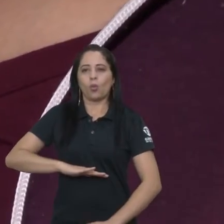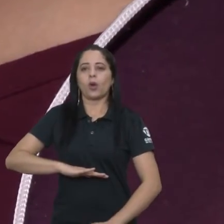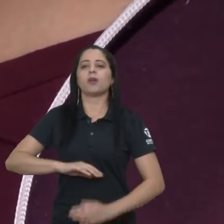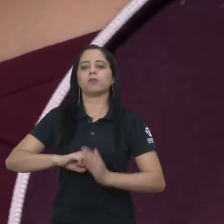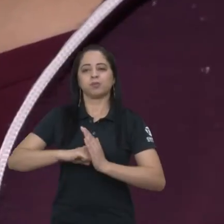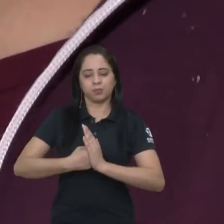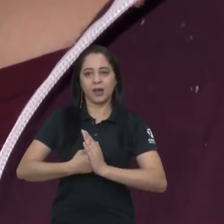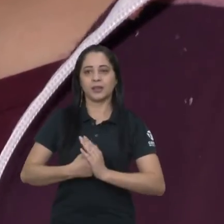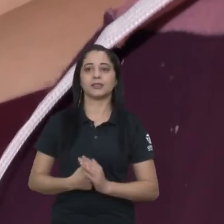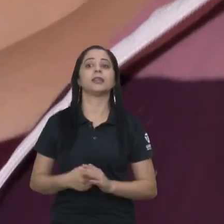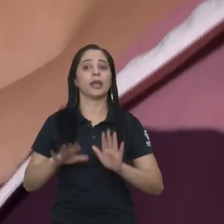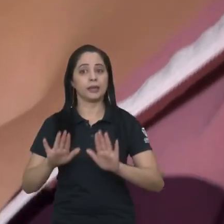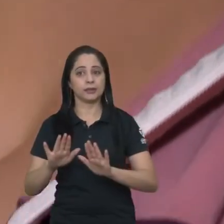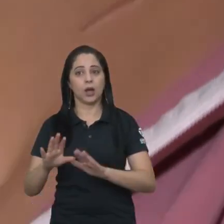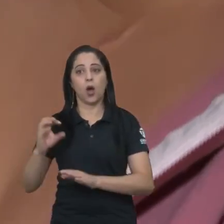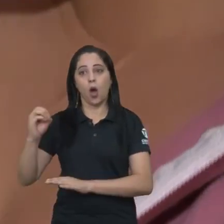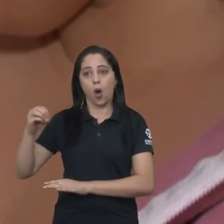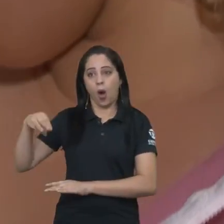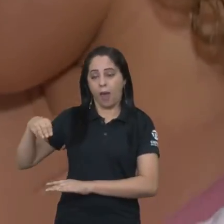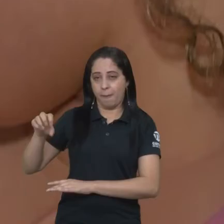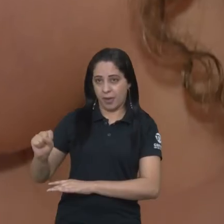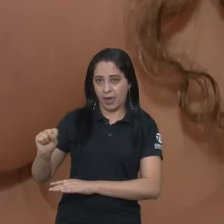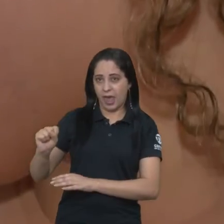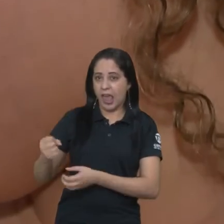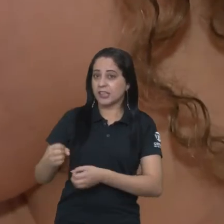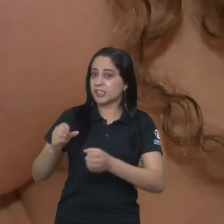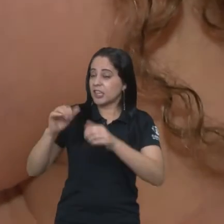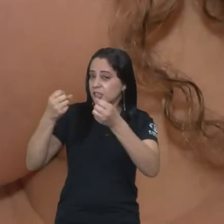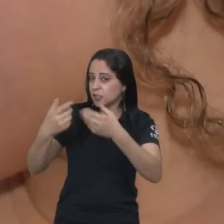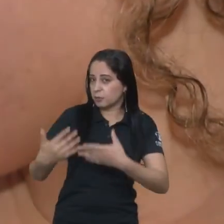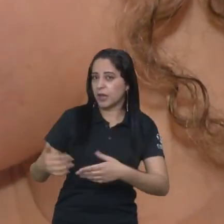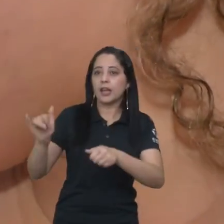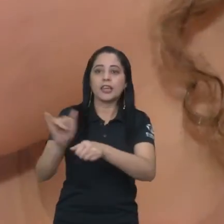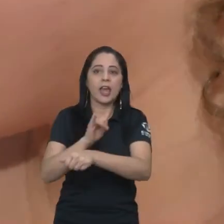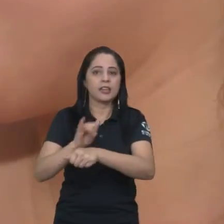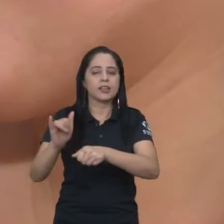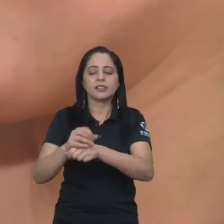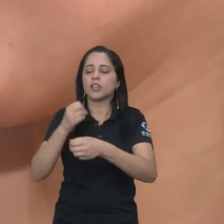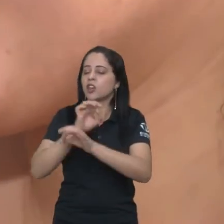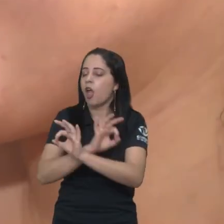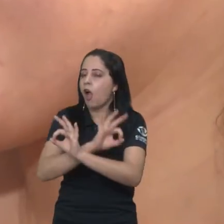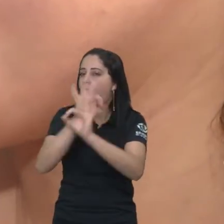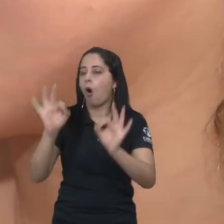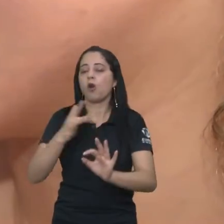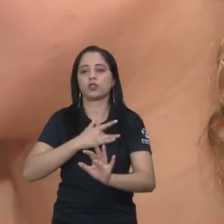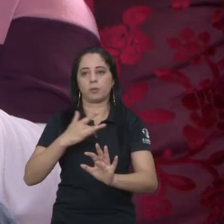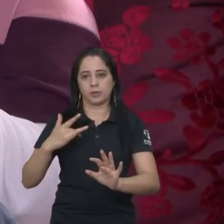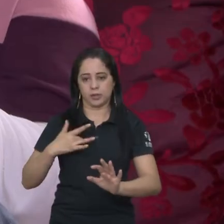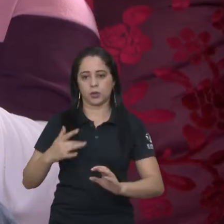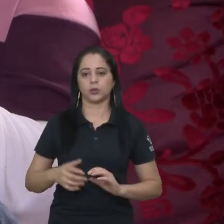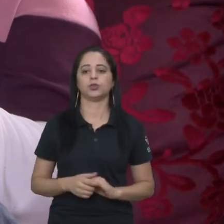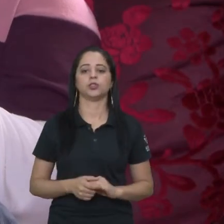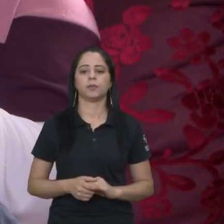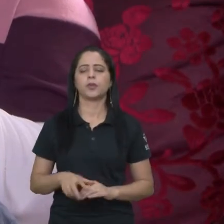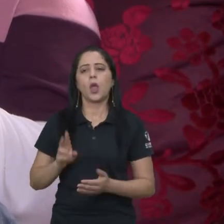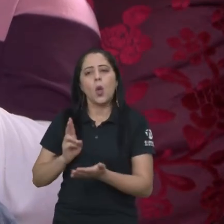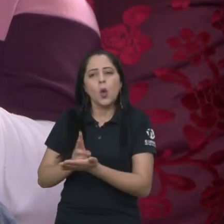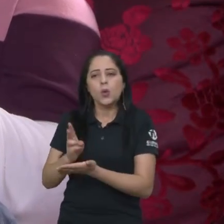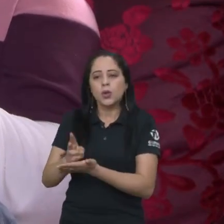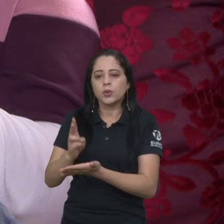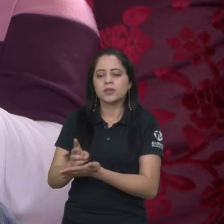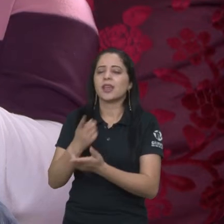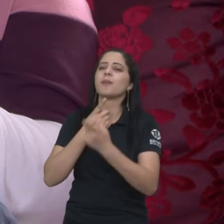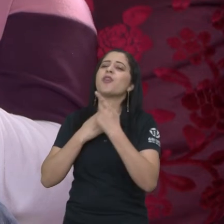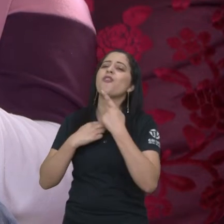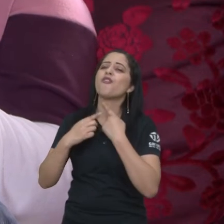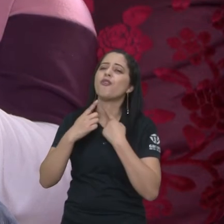Ministério da Saúde, a técnica traz benefícios à criança e também é um incentivo ao aleitamento materno. Desde o comecinho